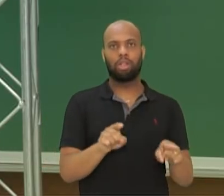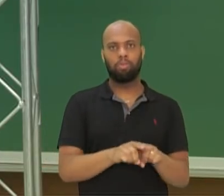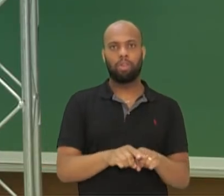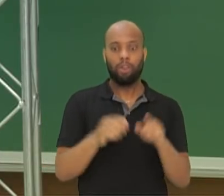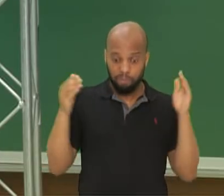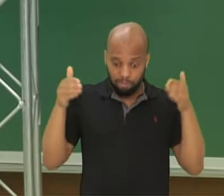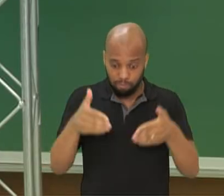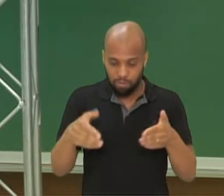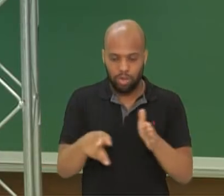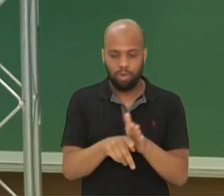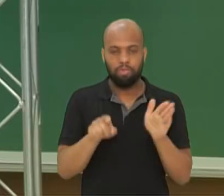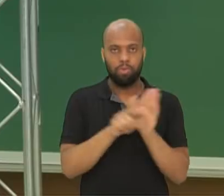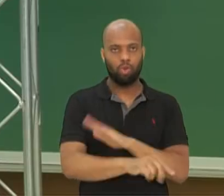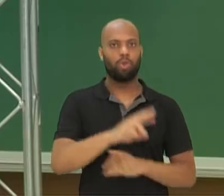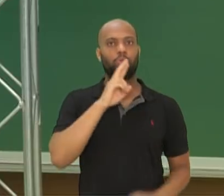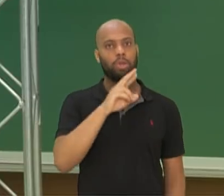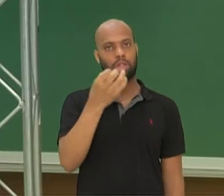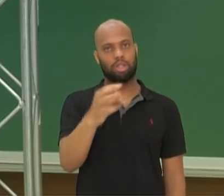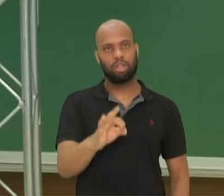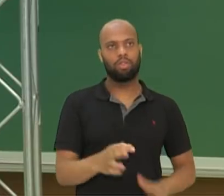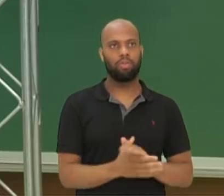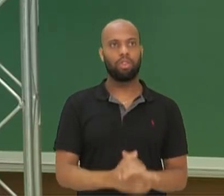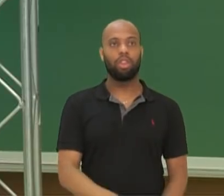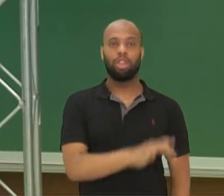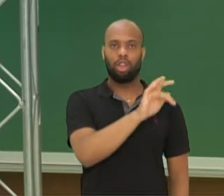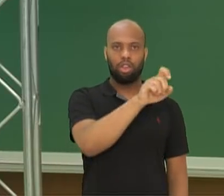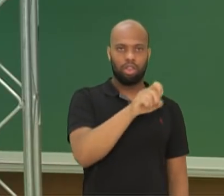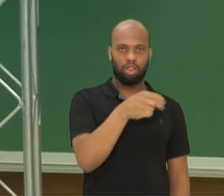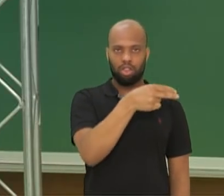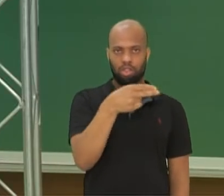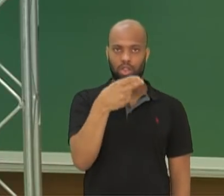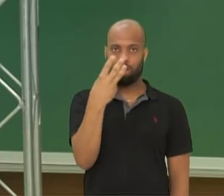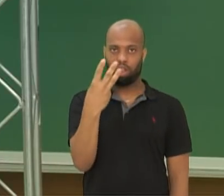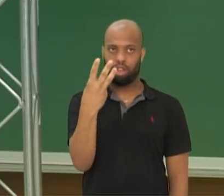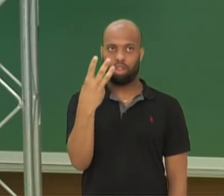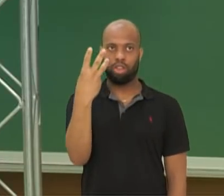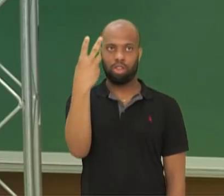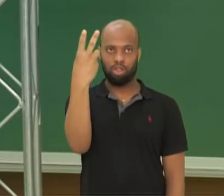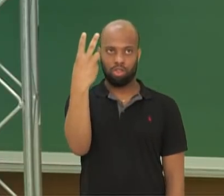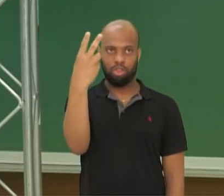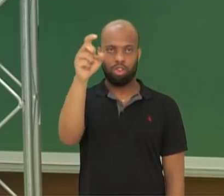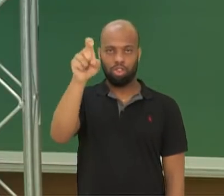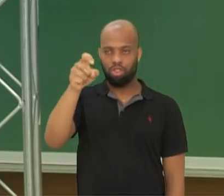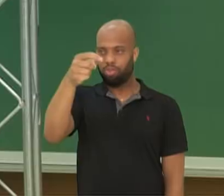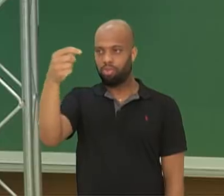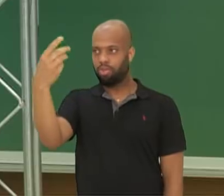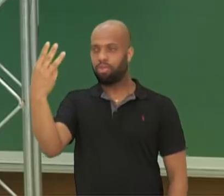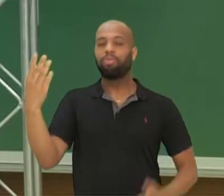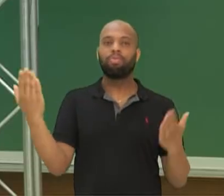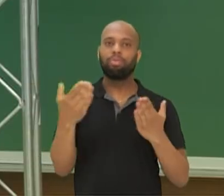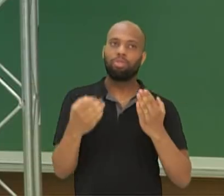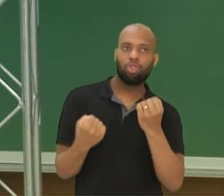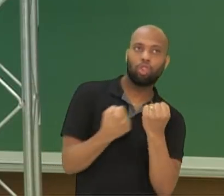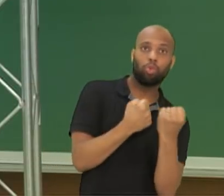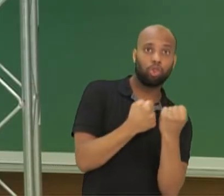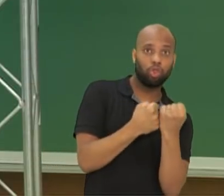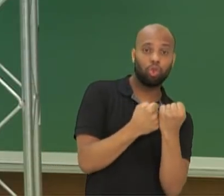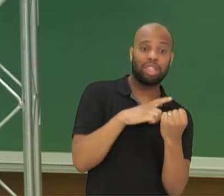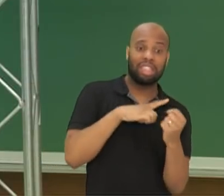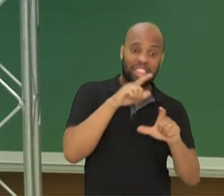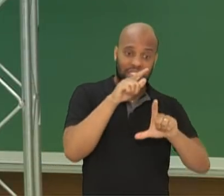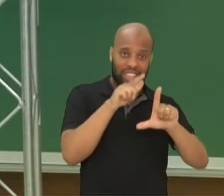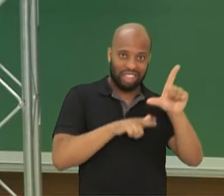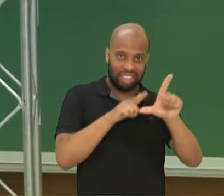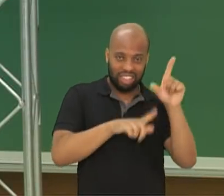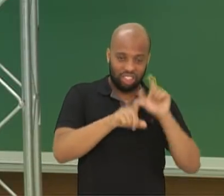do exercício. Então, f de x igual a 3 elevado a 2x menos 3. Vamos substituir o x por